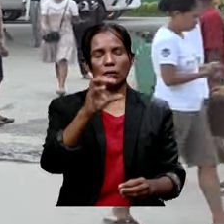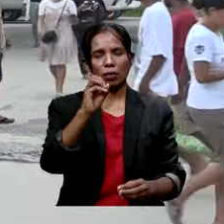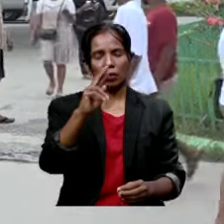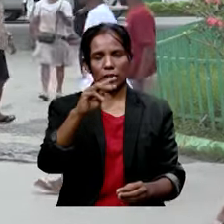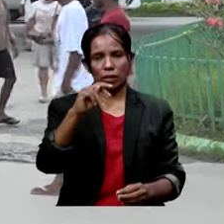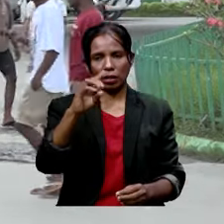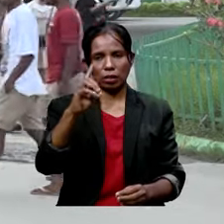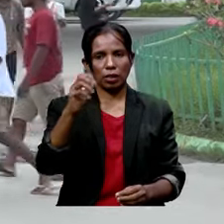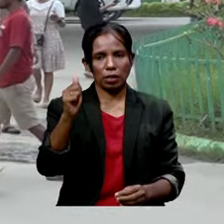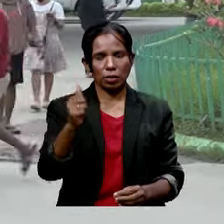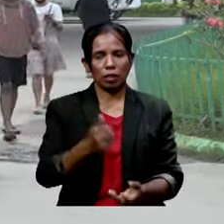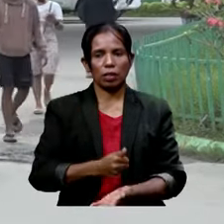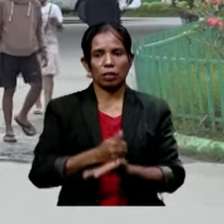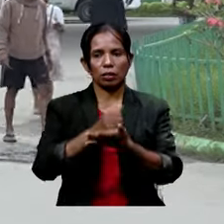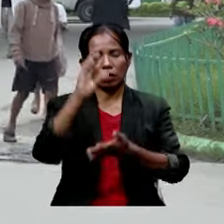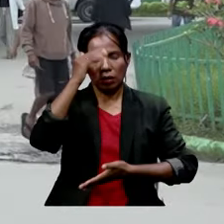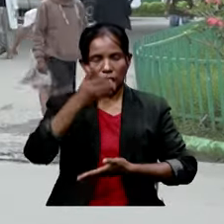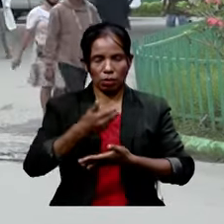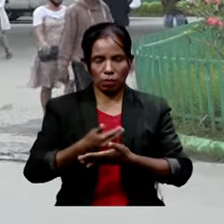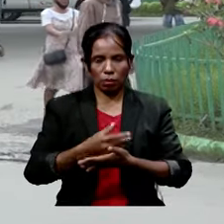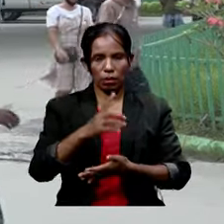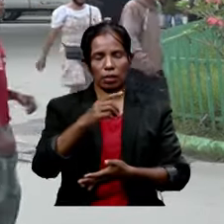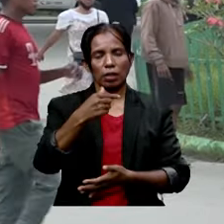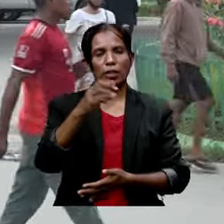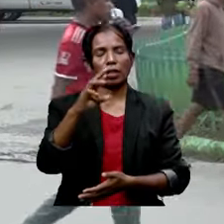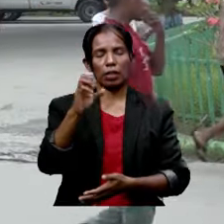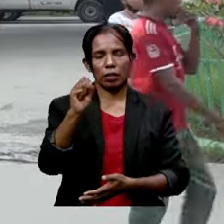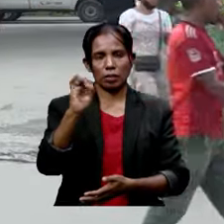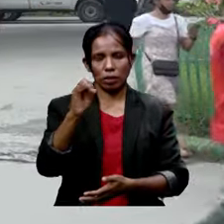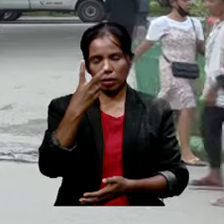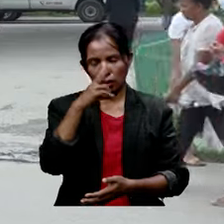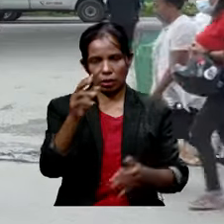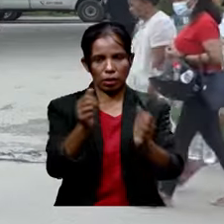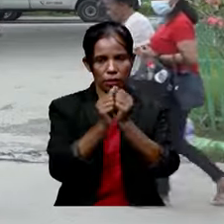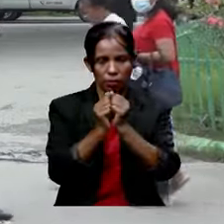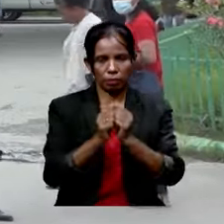mental no mos asistencia ni wan de Gracio nyan. Tirme ta kompanya mutu.